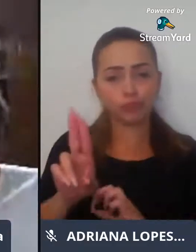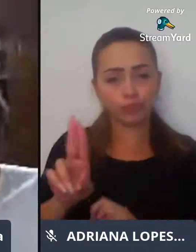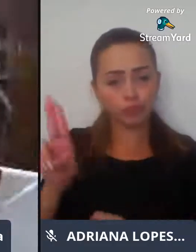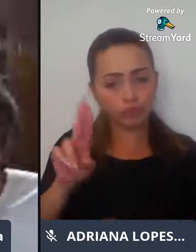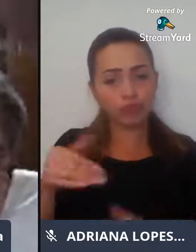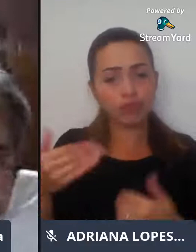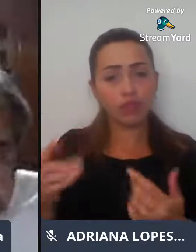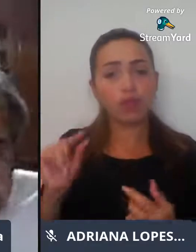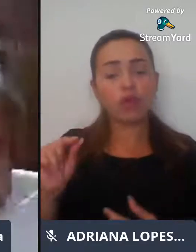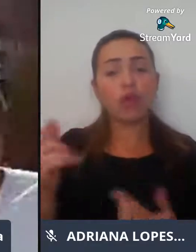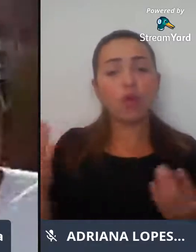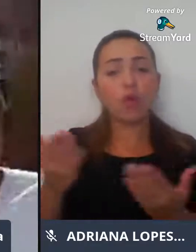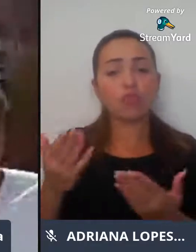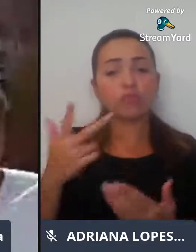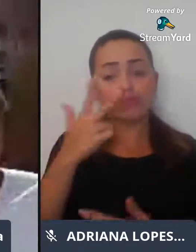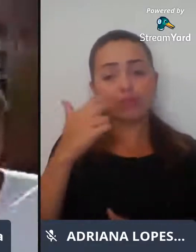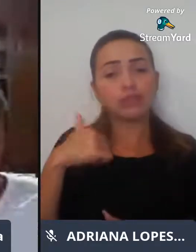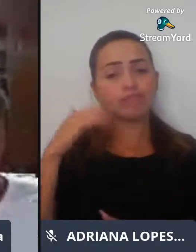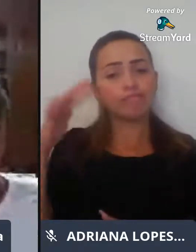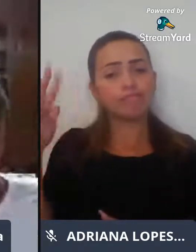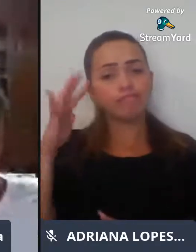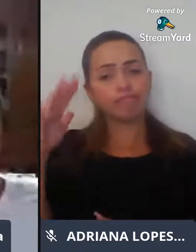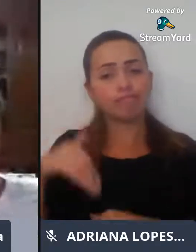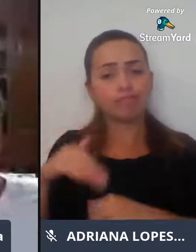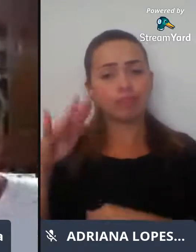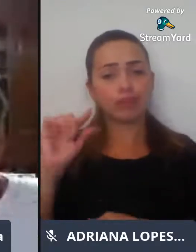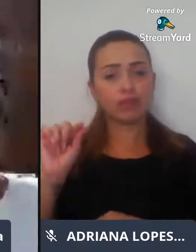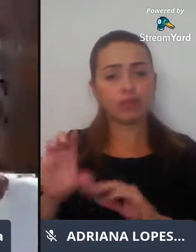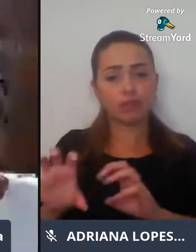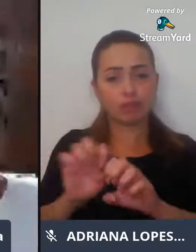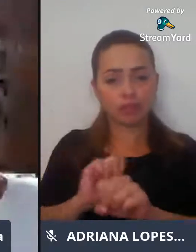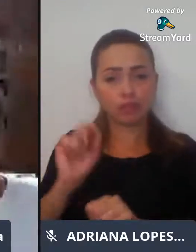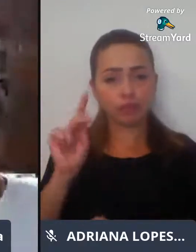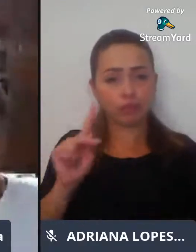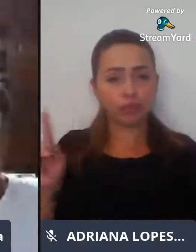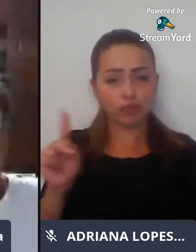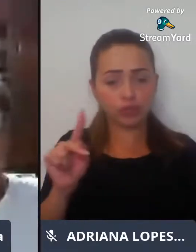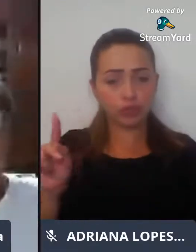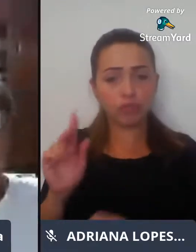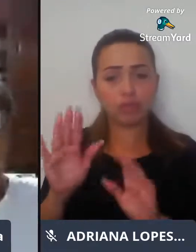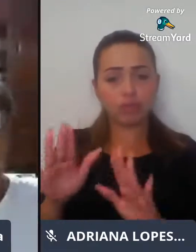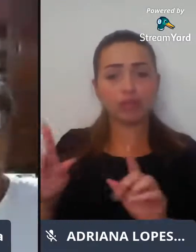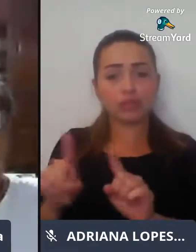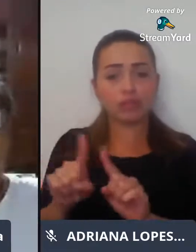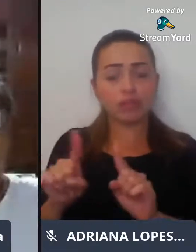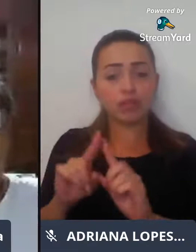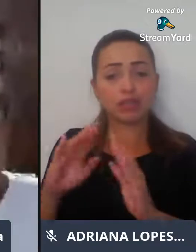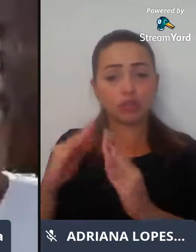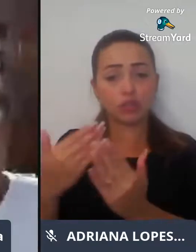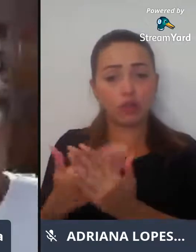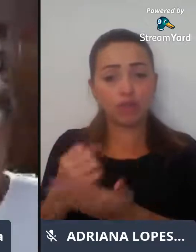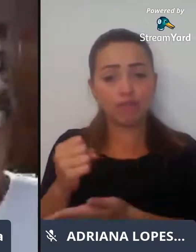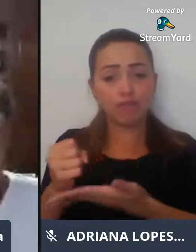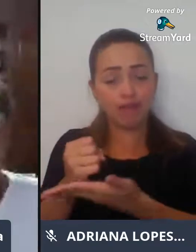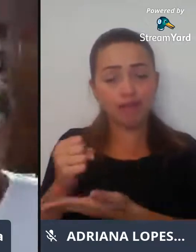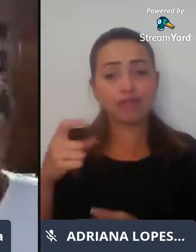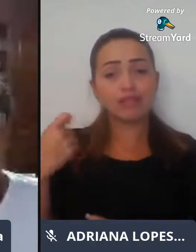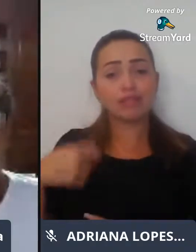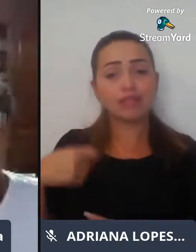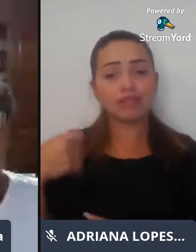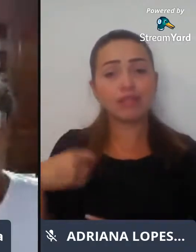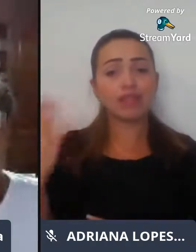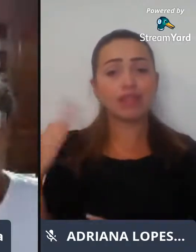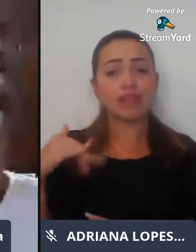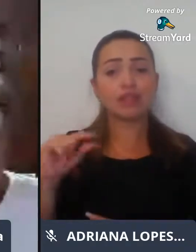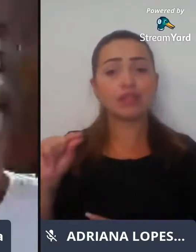tenho me debatido muito é que na formação de professores, mas também na escola básica, a gente deve trazer a